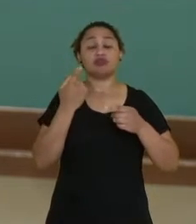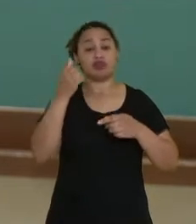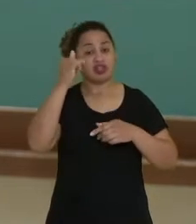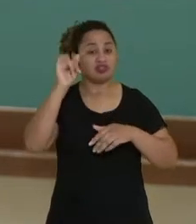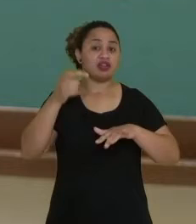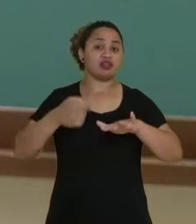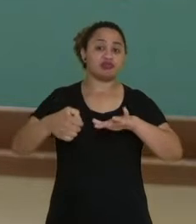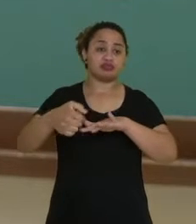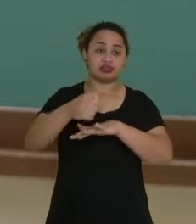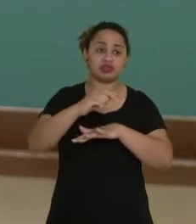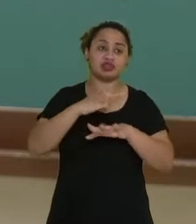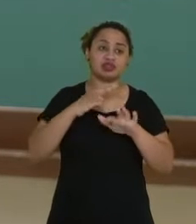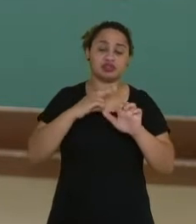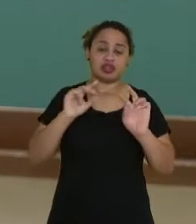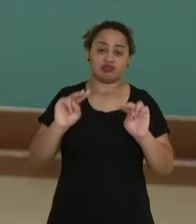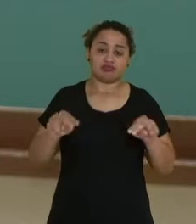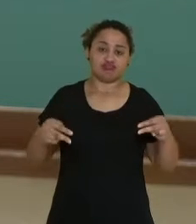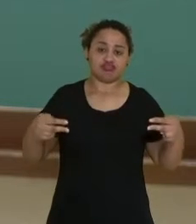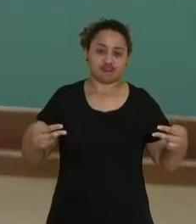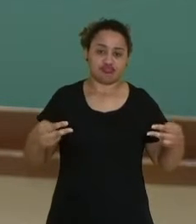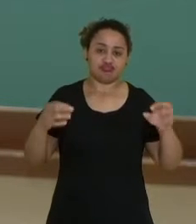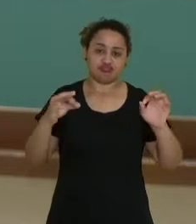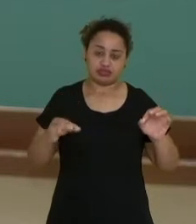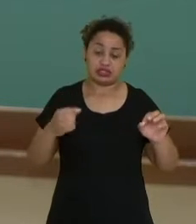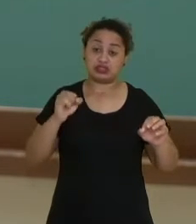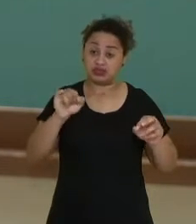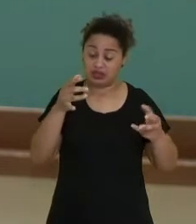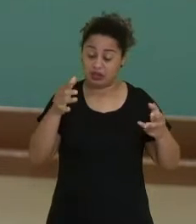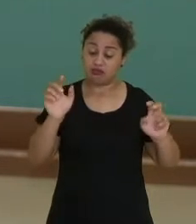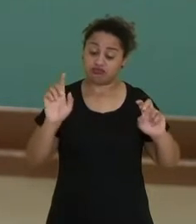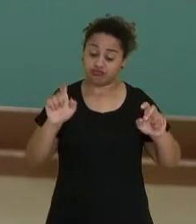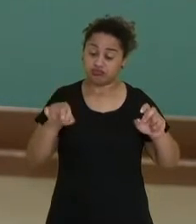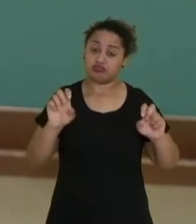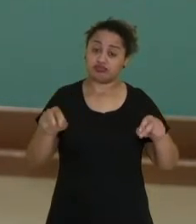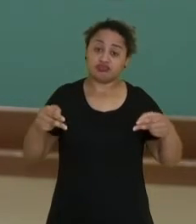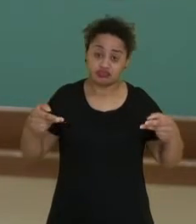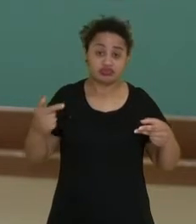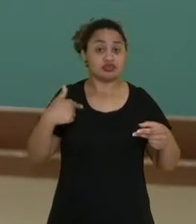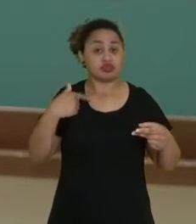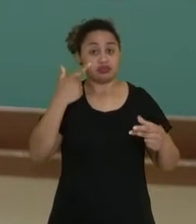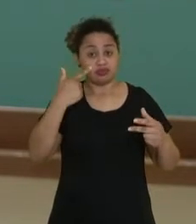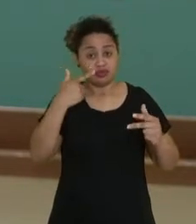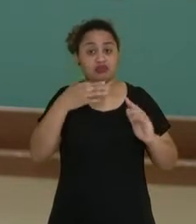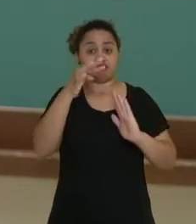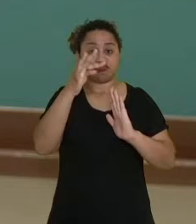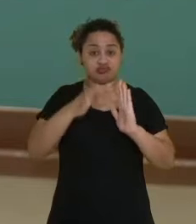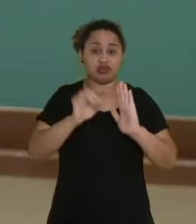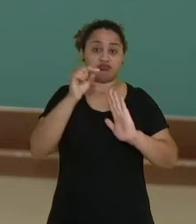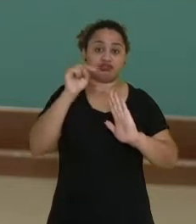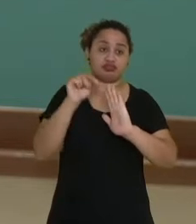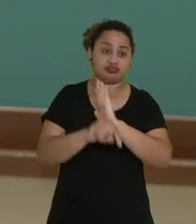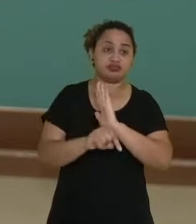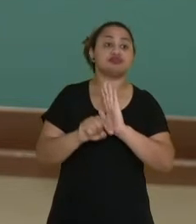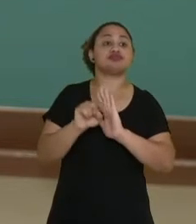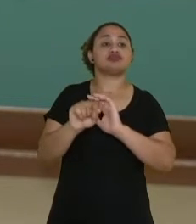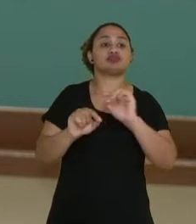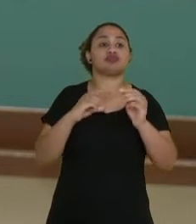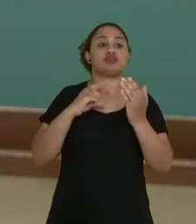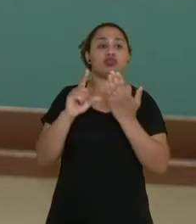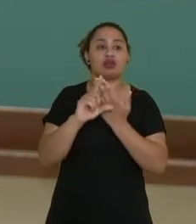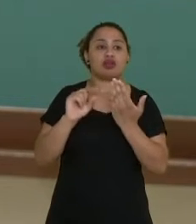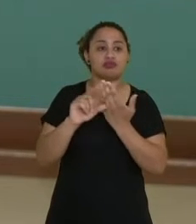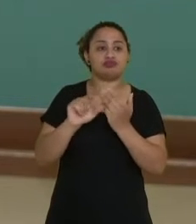fake News nós temos aqui ó bbc.com autor Luiz Barros deve estrear em setembro